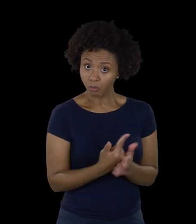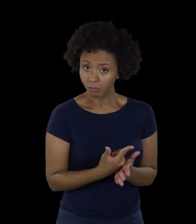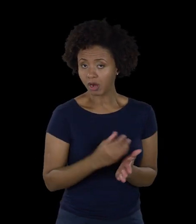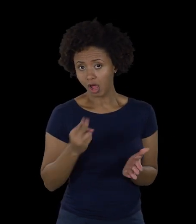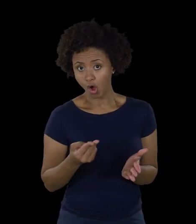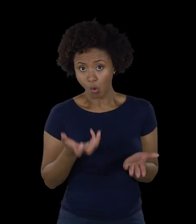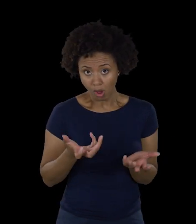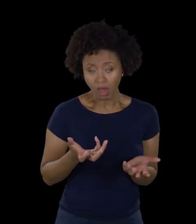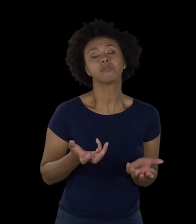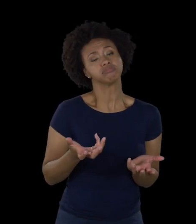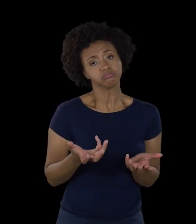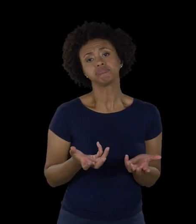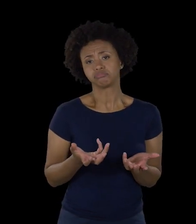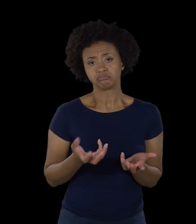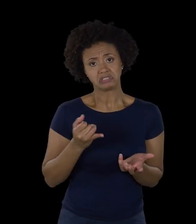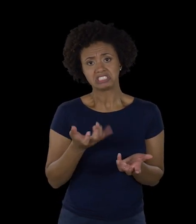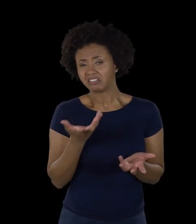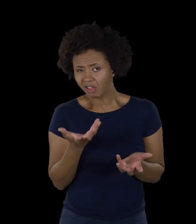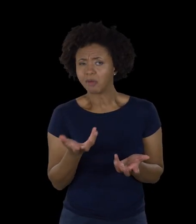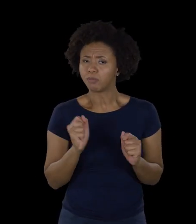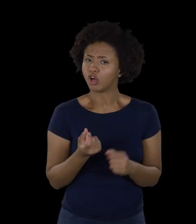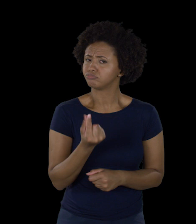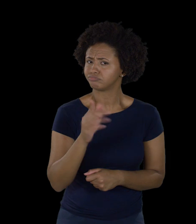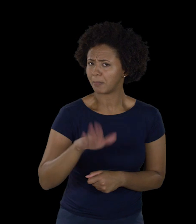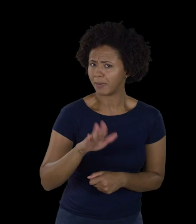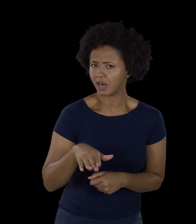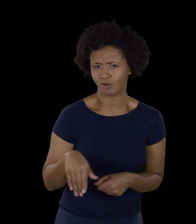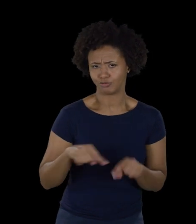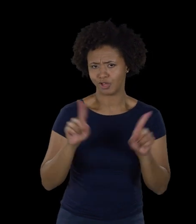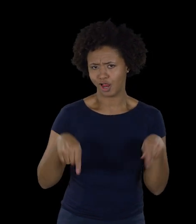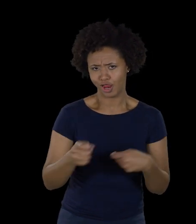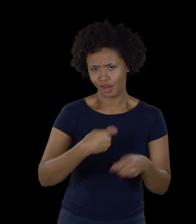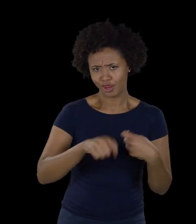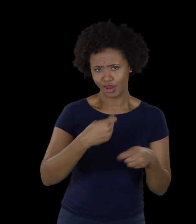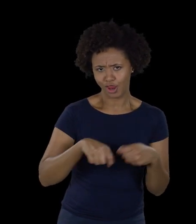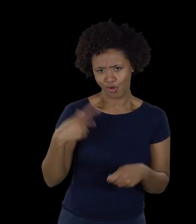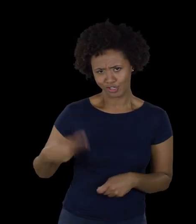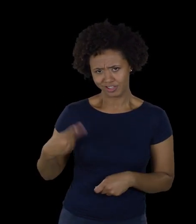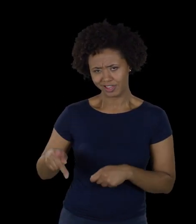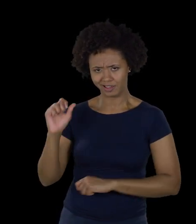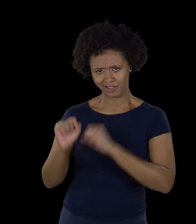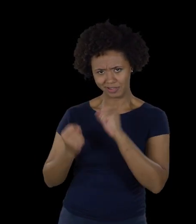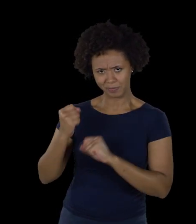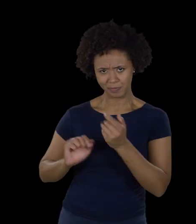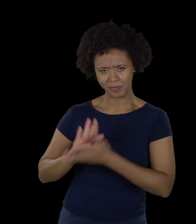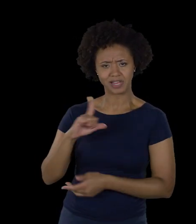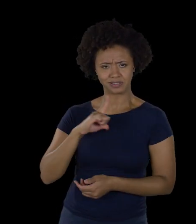está à disposição de todo mundo que quiser comprar por um preço bem acessível na loja da Bela Vista Cultural, em